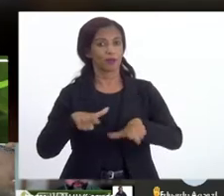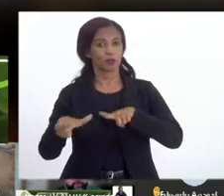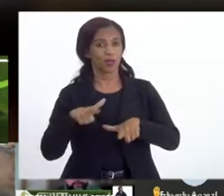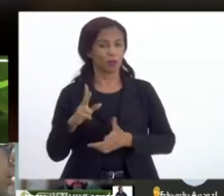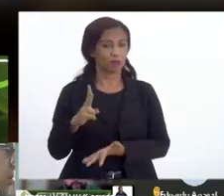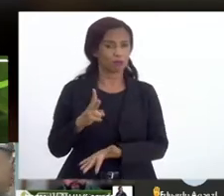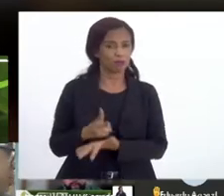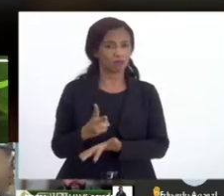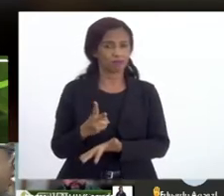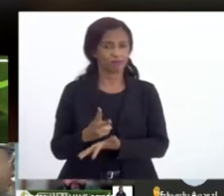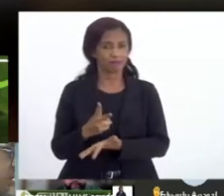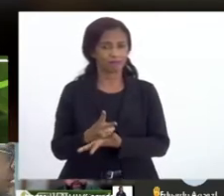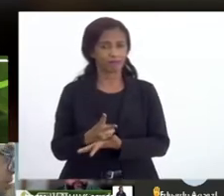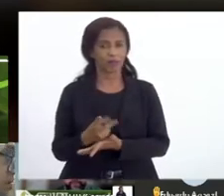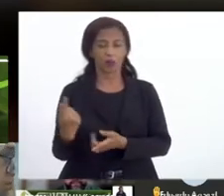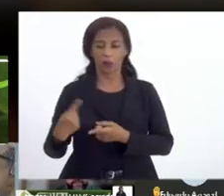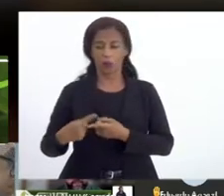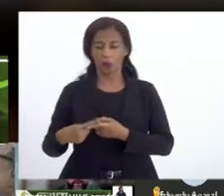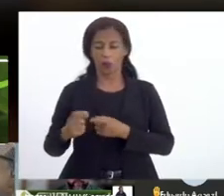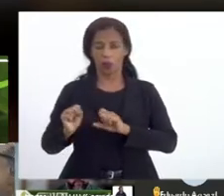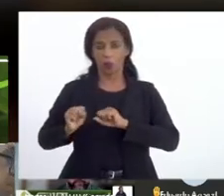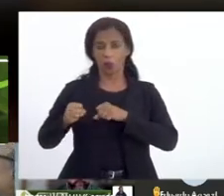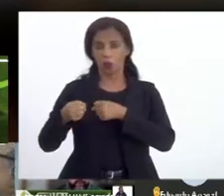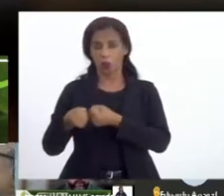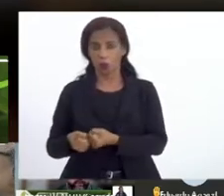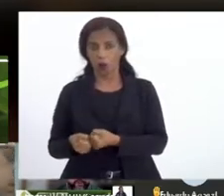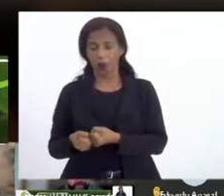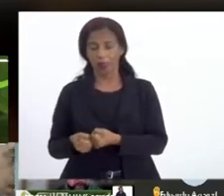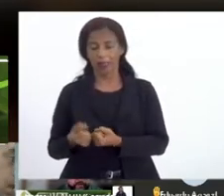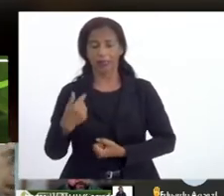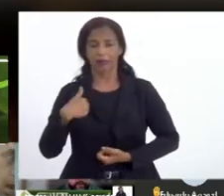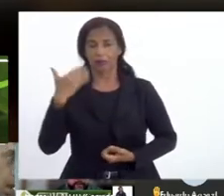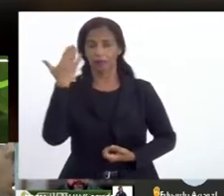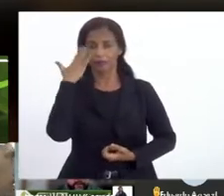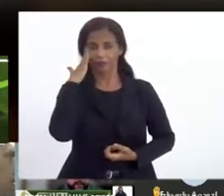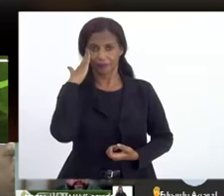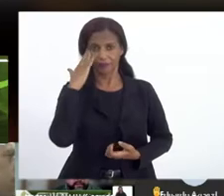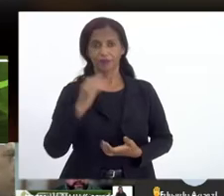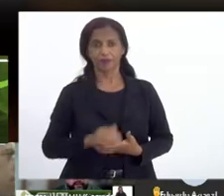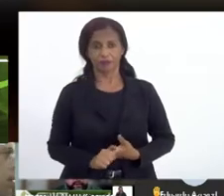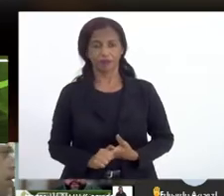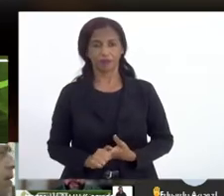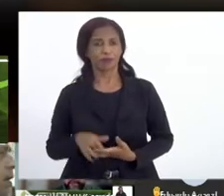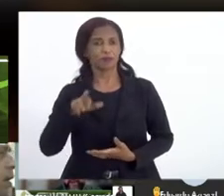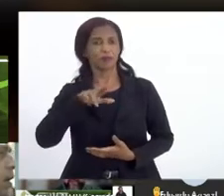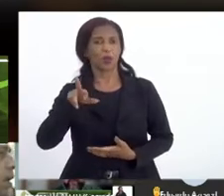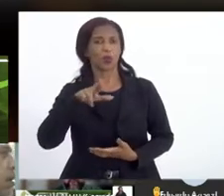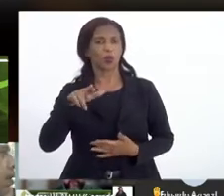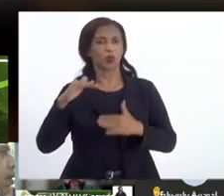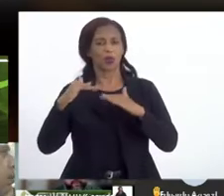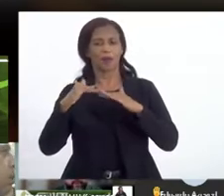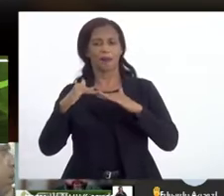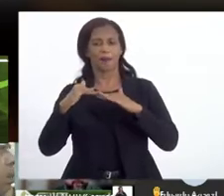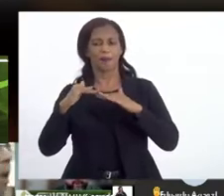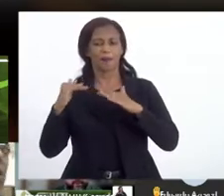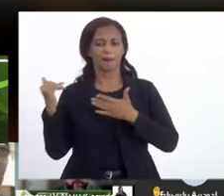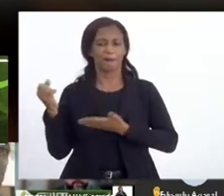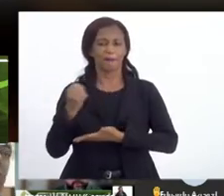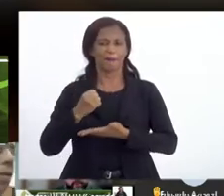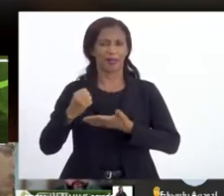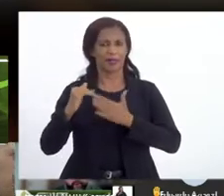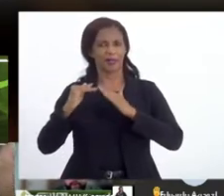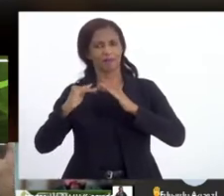contínuo, porque o potencial, eu entendo... que não é abaixo. Eu entendo que a nossa